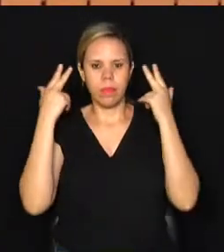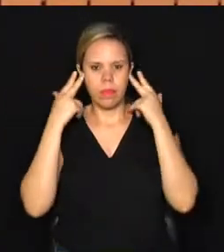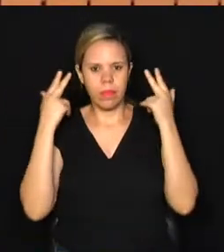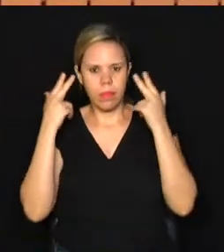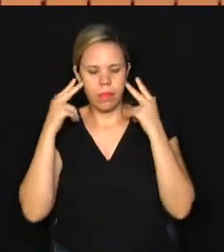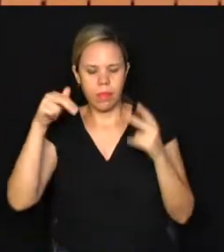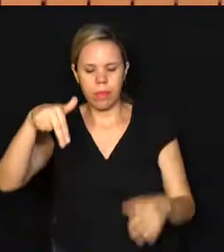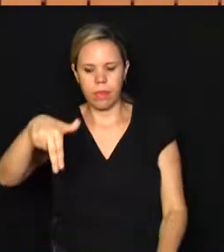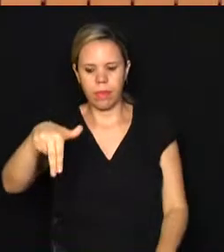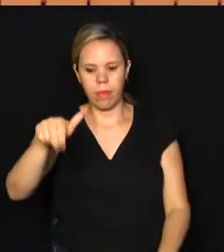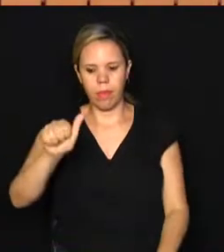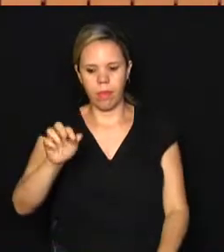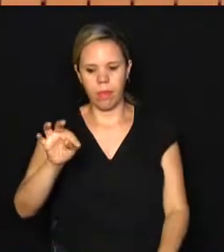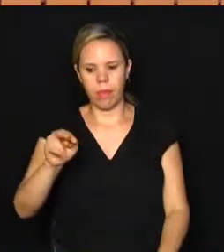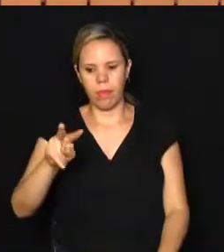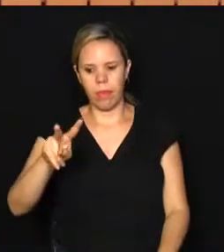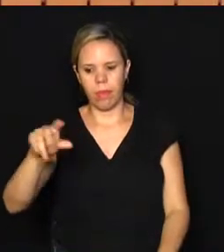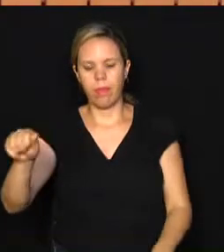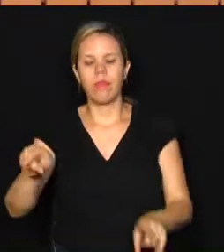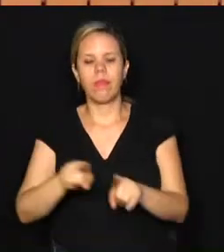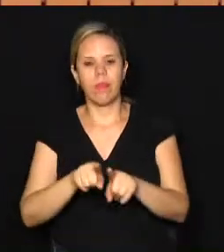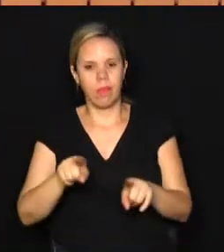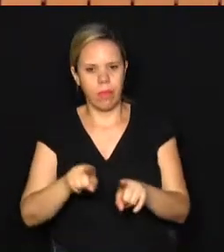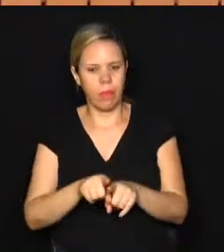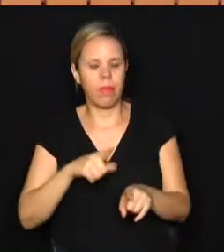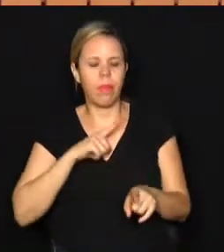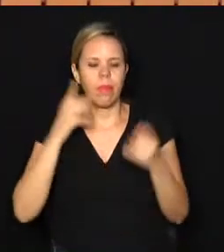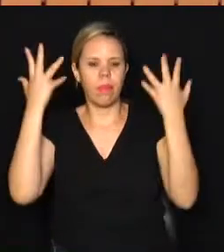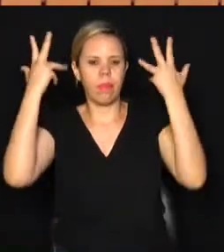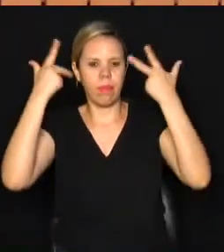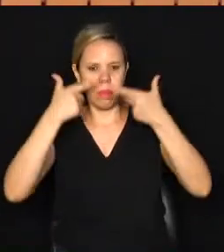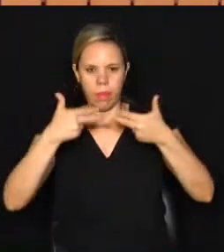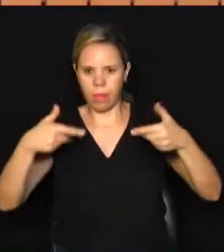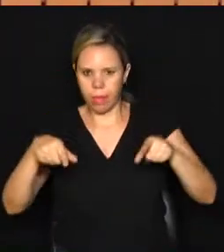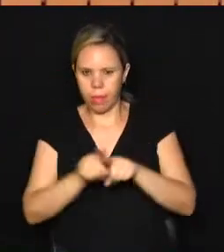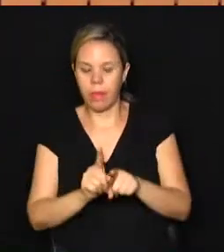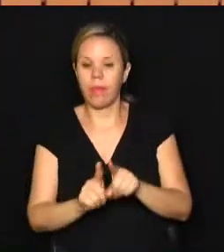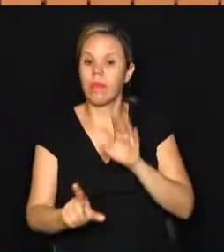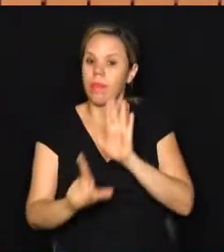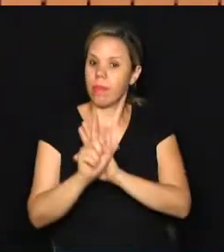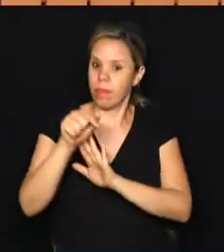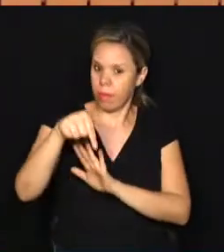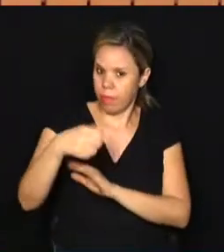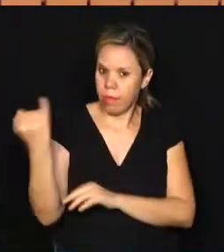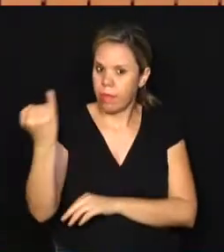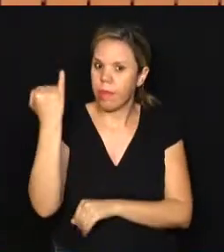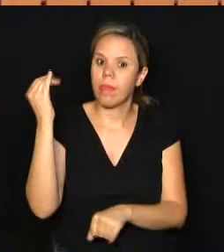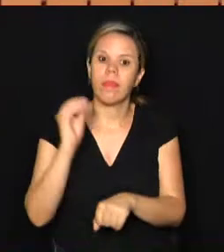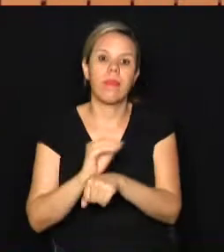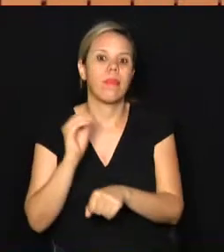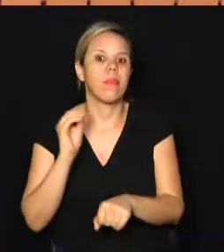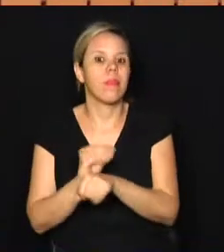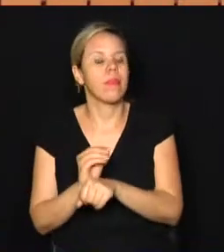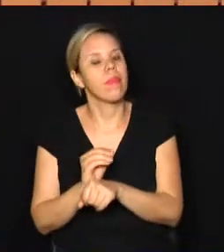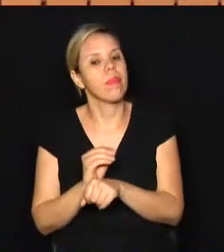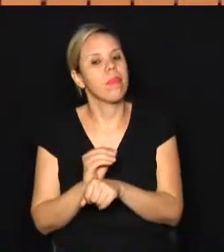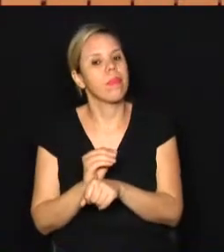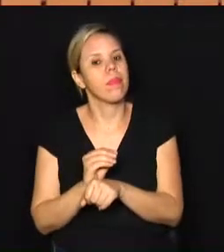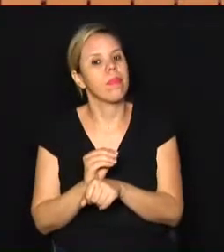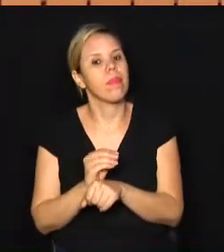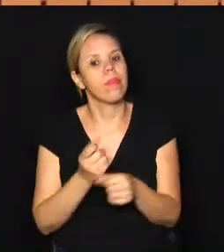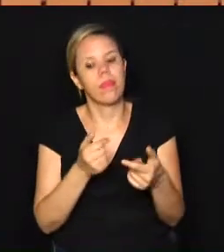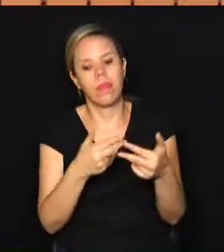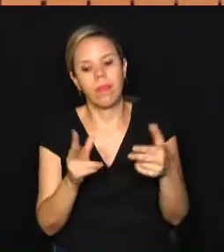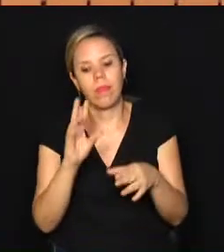da presença de espécies vegetais e animais, e essa é uma lei super importante para a proteção, então, desses fragmentos.